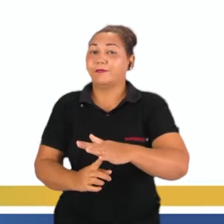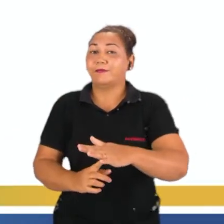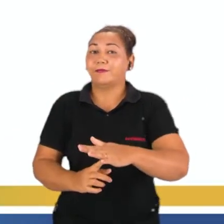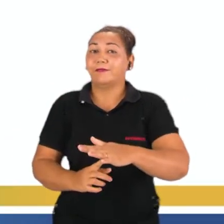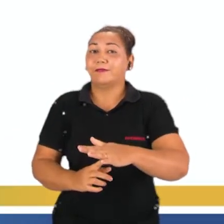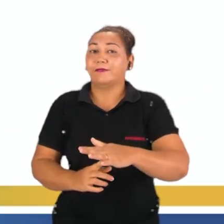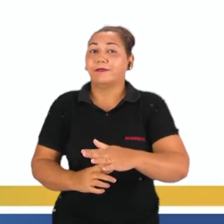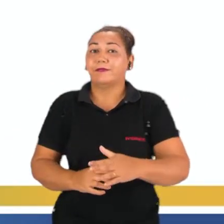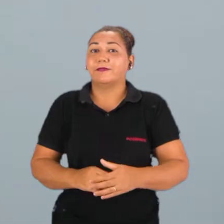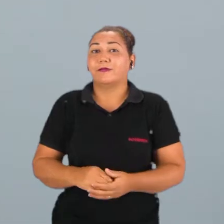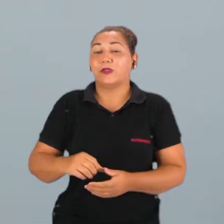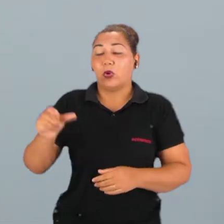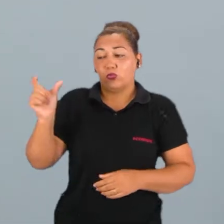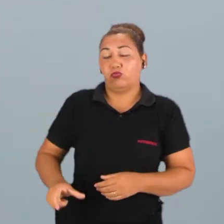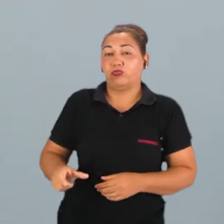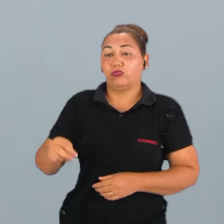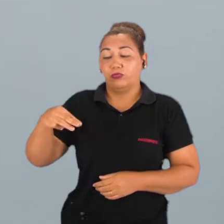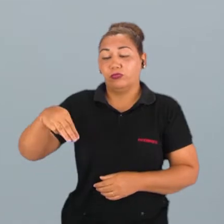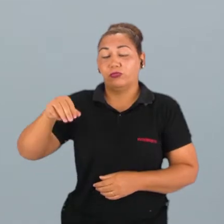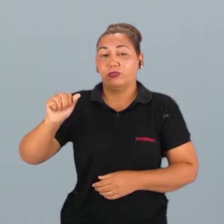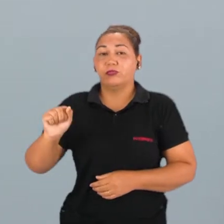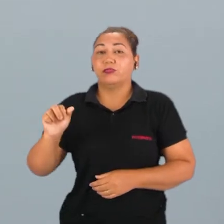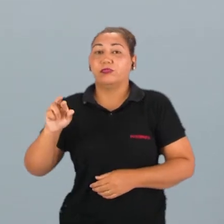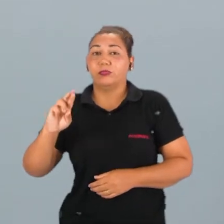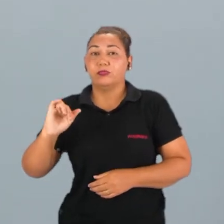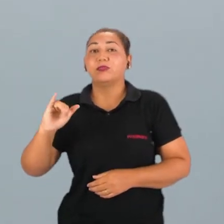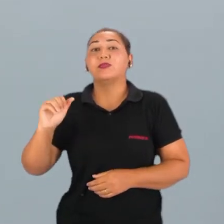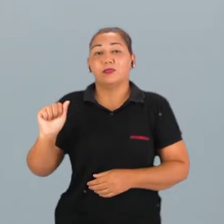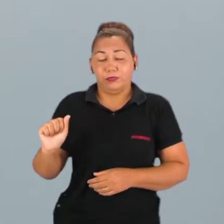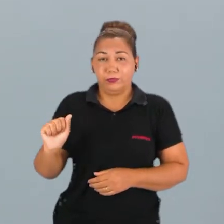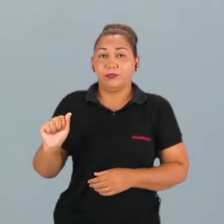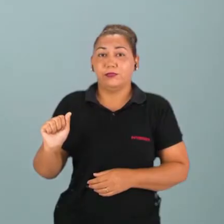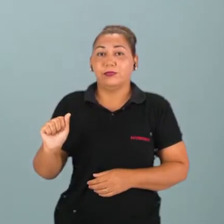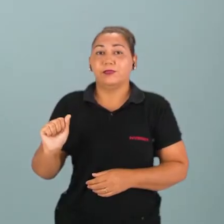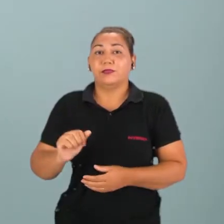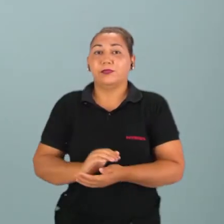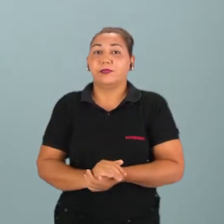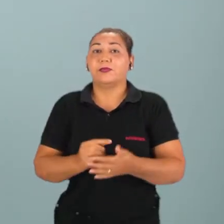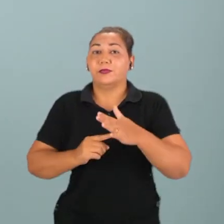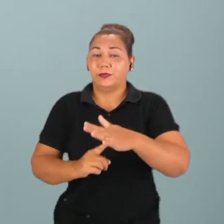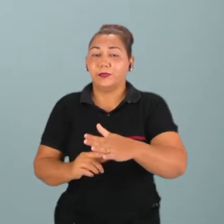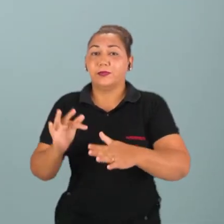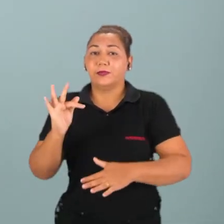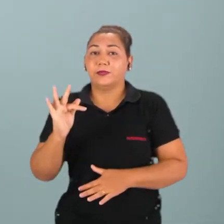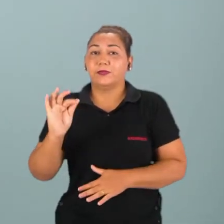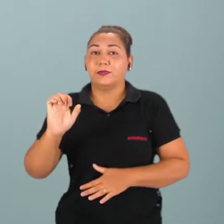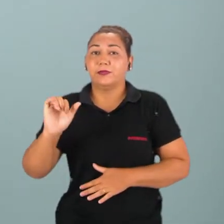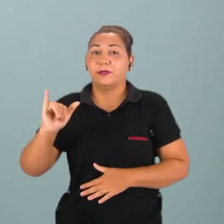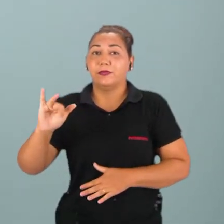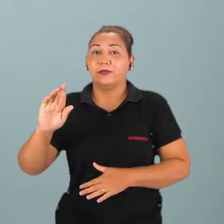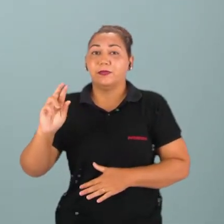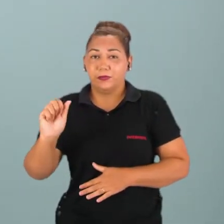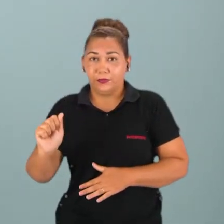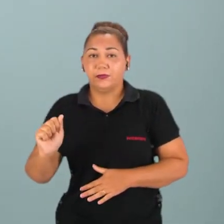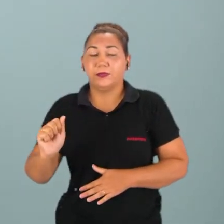feira é o predicado. Logo, vamos a algumas definições sobre o sujeito e o predicado. Vamos lá.